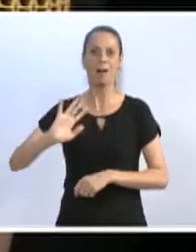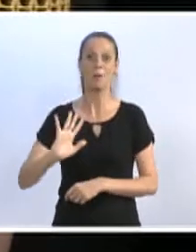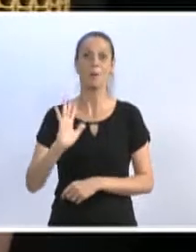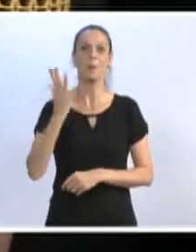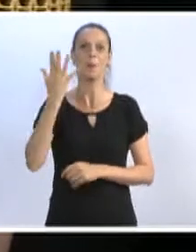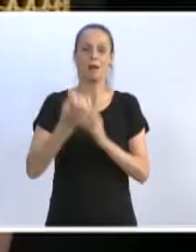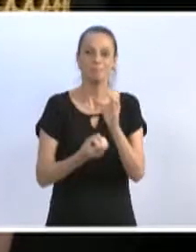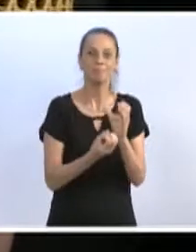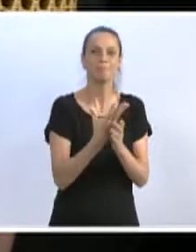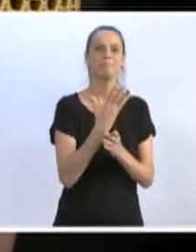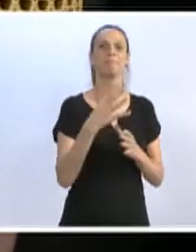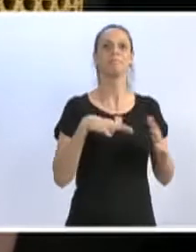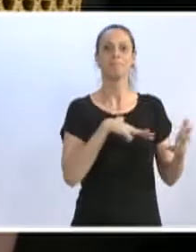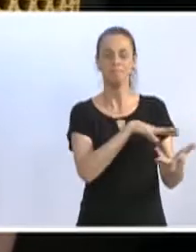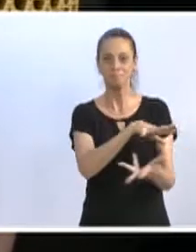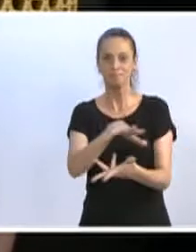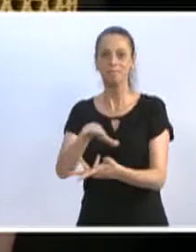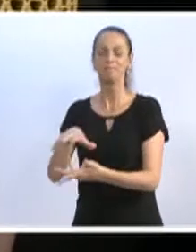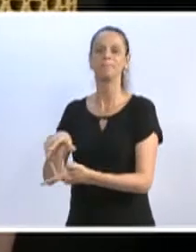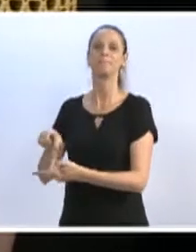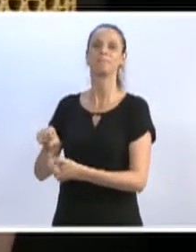falar.